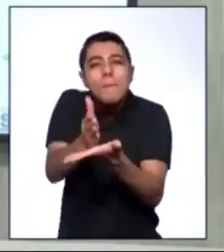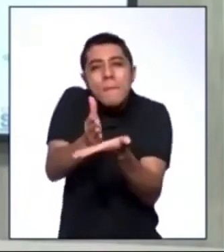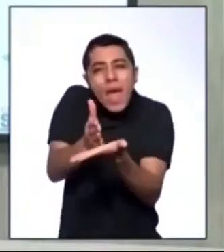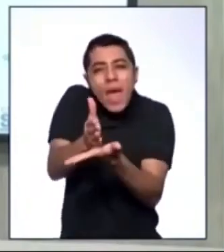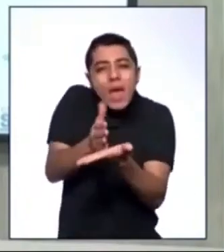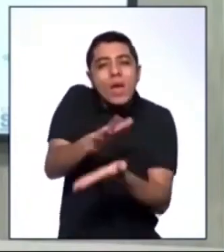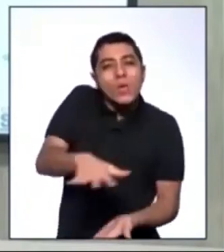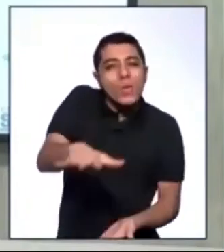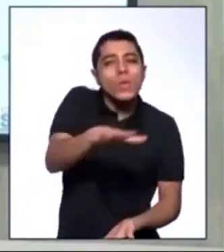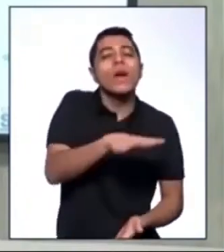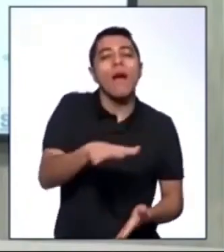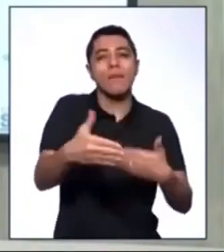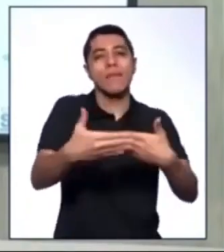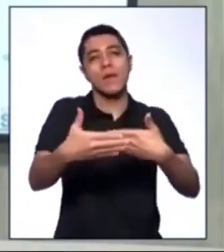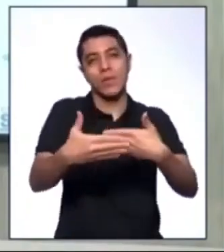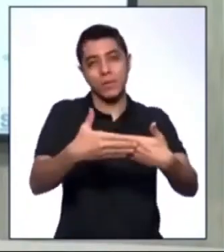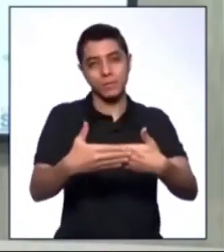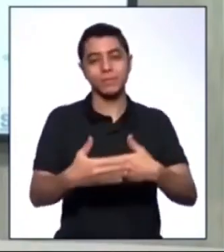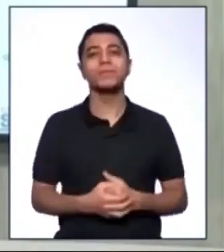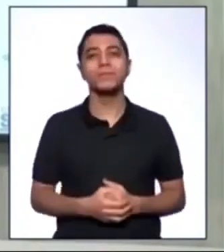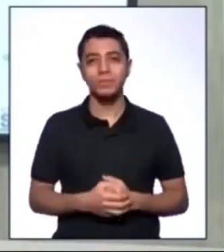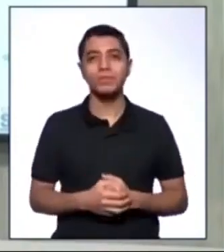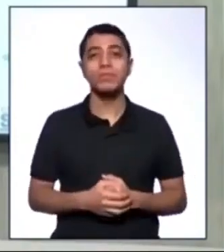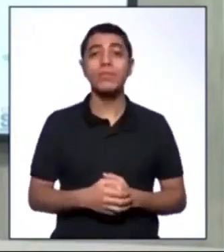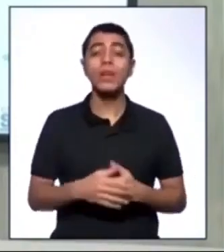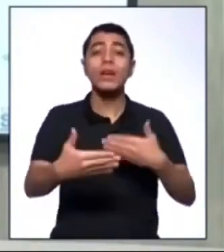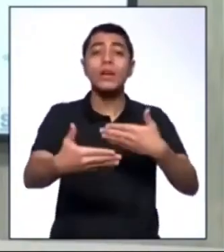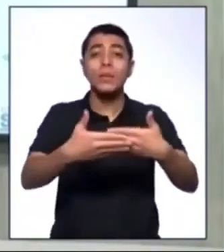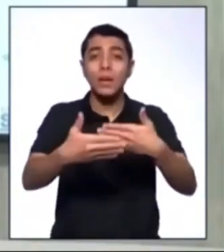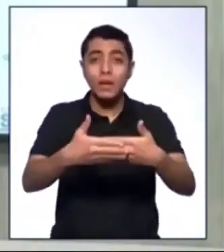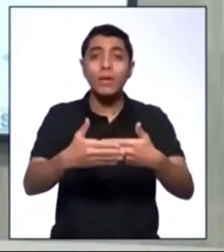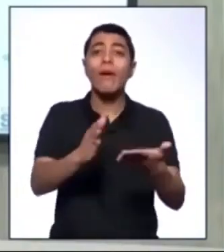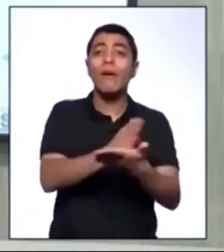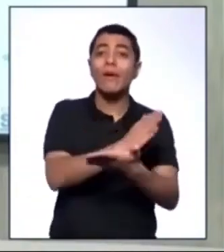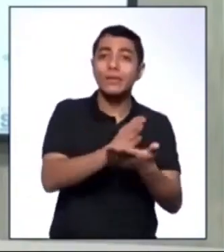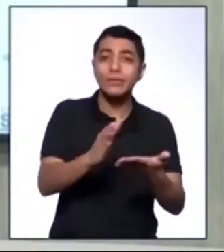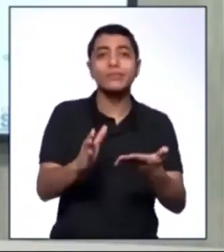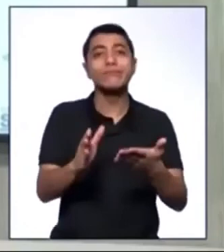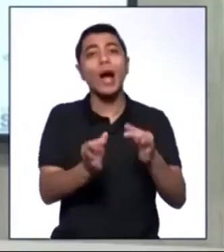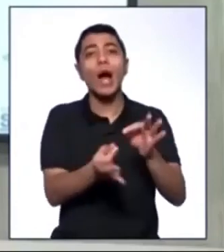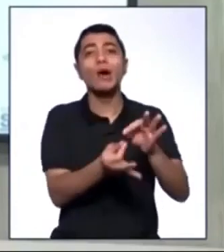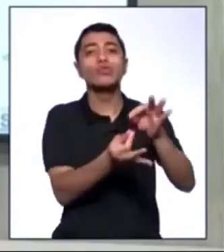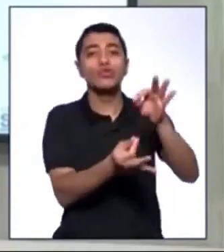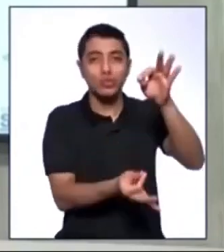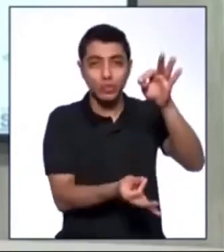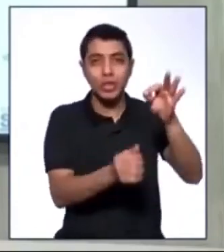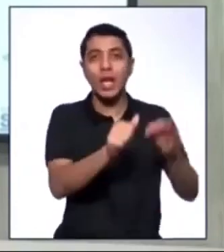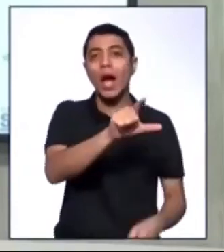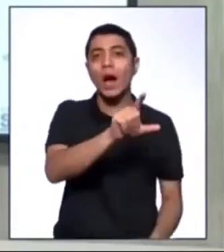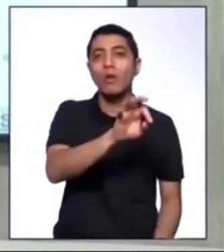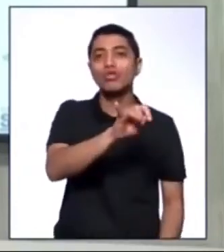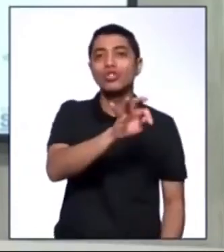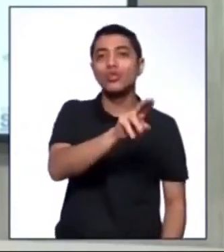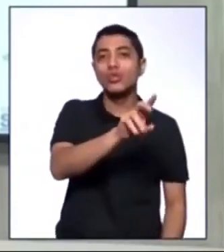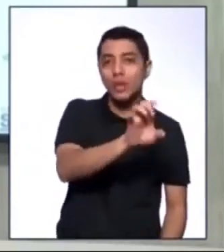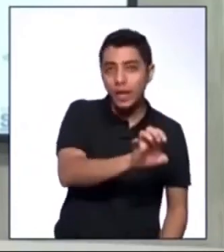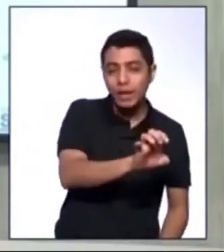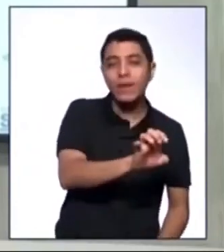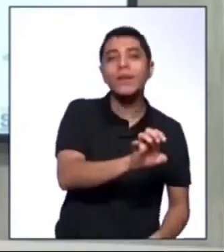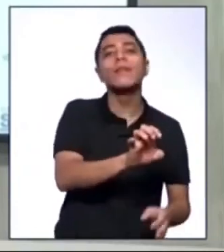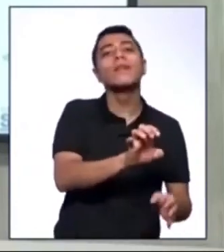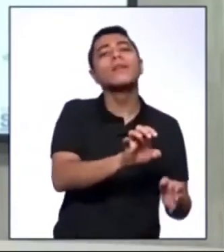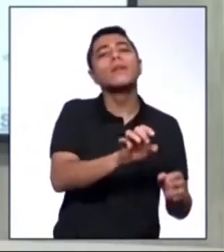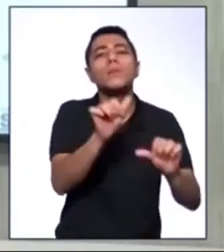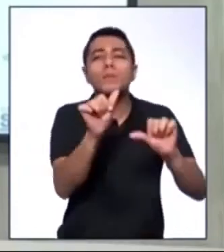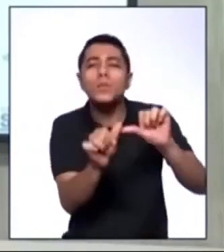o interior mais distante de Ribeirão Preto tem um clima tropical típico. Então a gente diz aqui que a gente tem uma transição do clima tropical de altitude para o